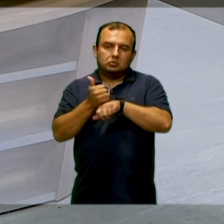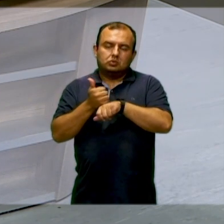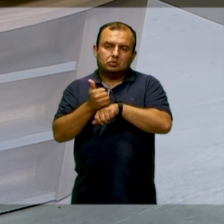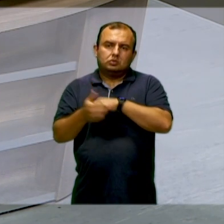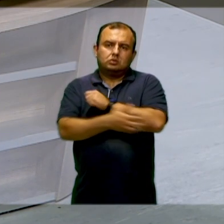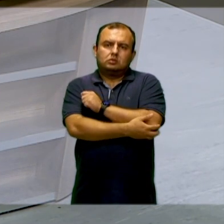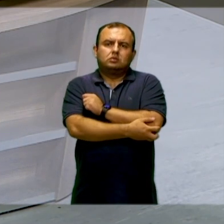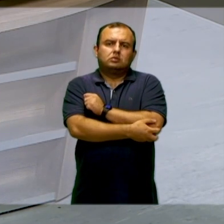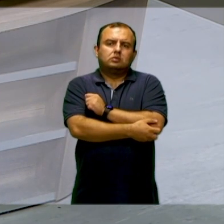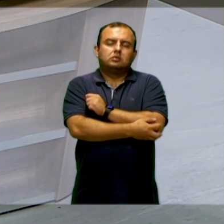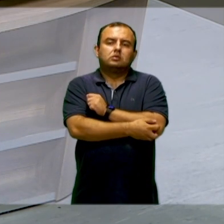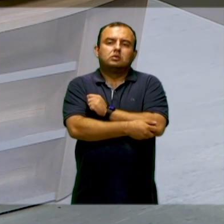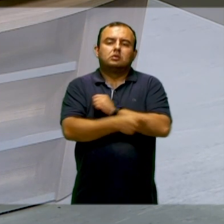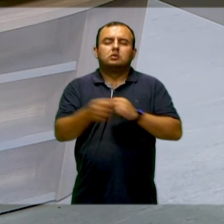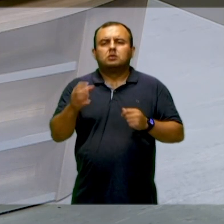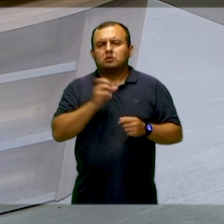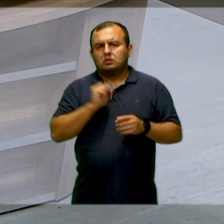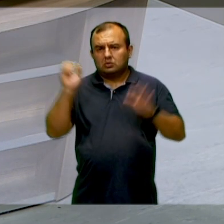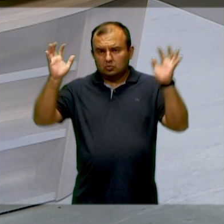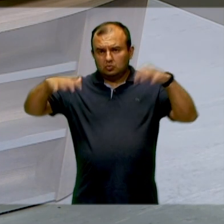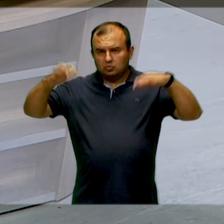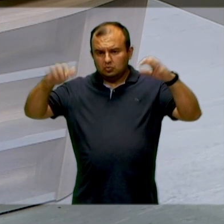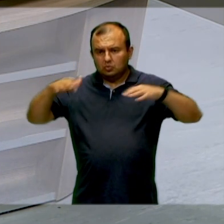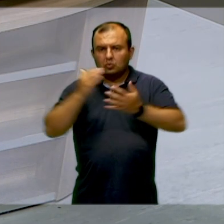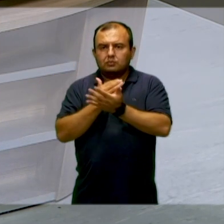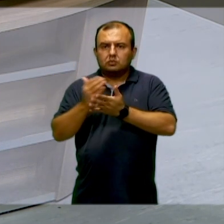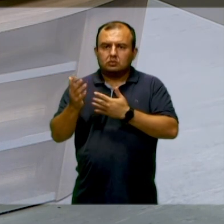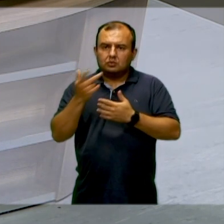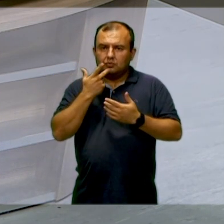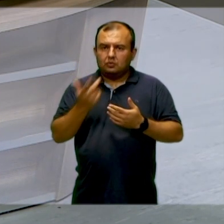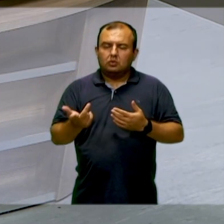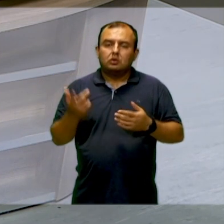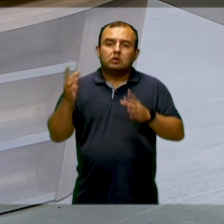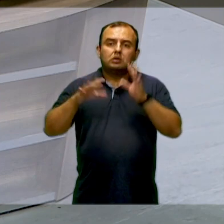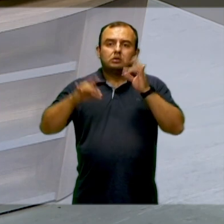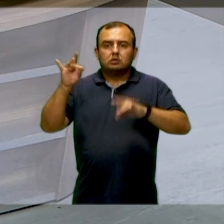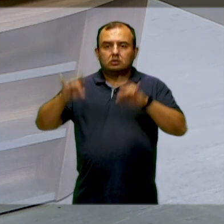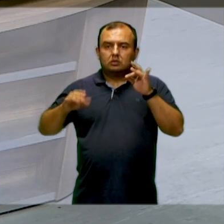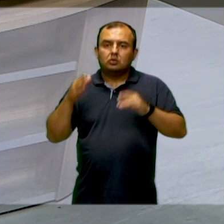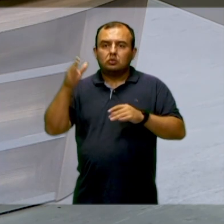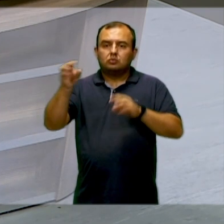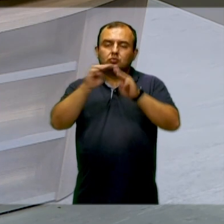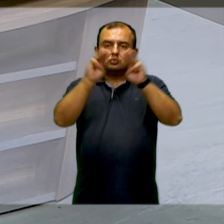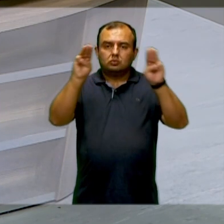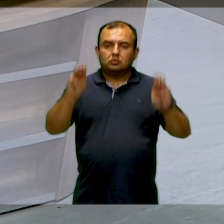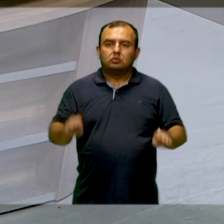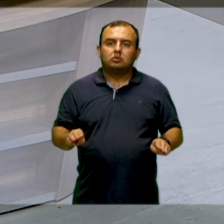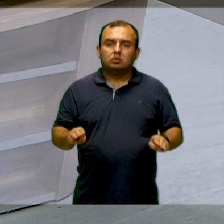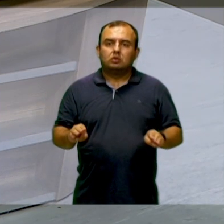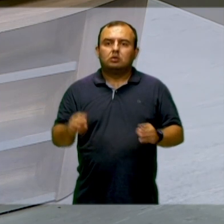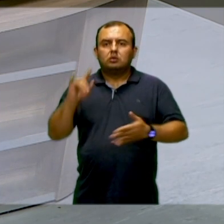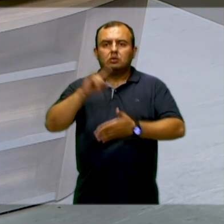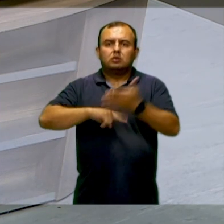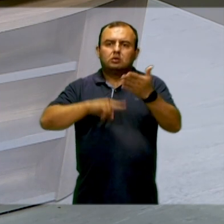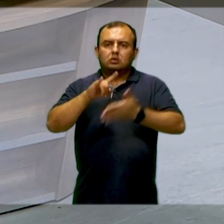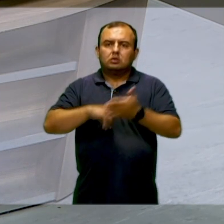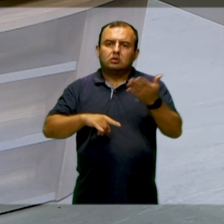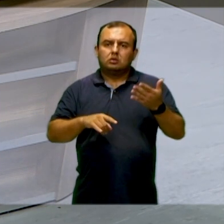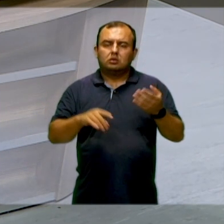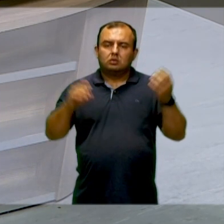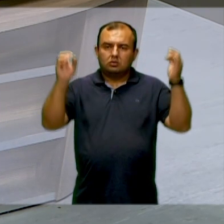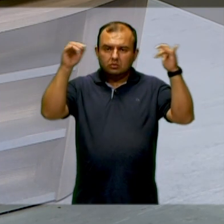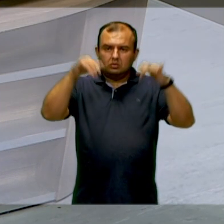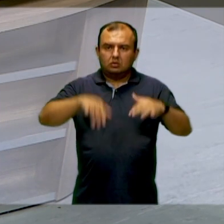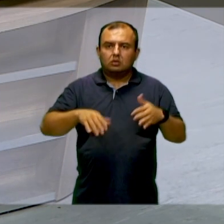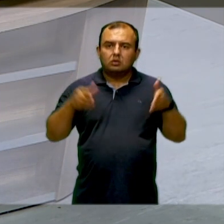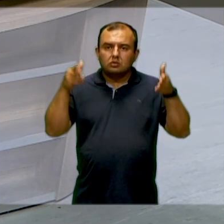aquilo com amor. Quando tem aquela chuva, no início do ano que eu falei ali do teatro, eu corri para o museu. E para a documentação, porque estava chovendo dentro.